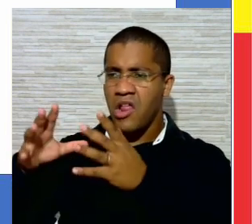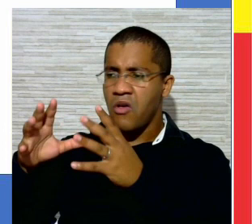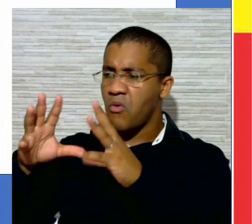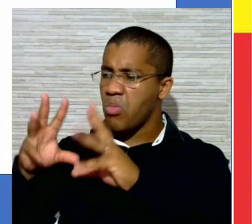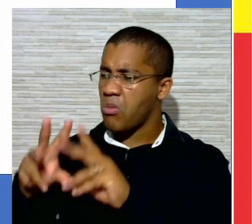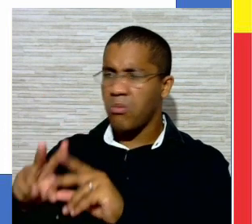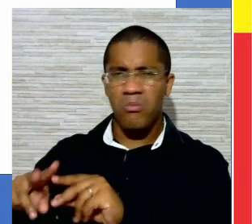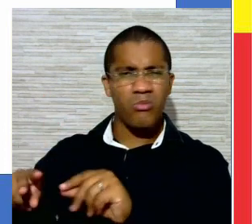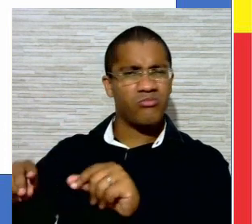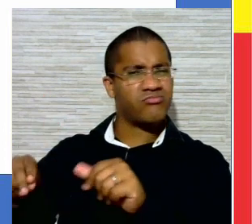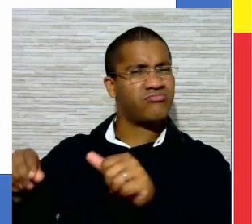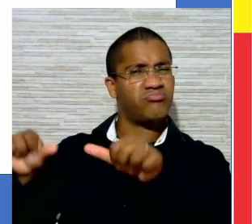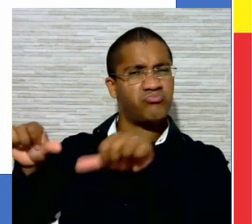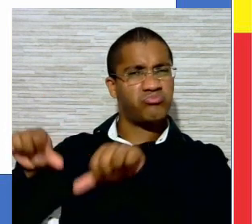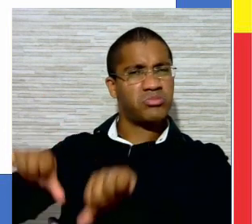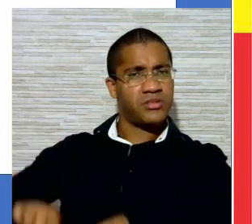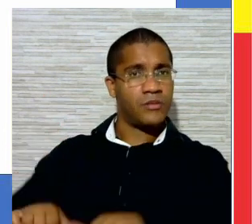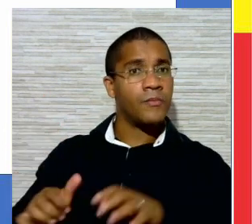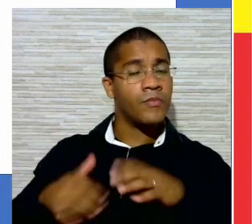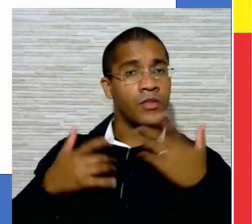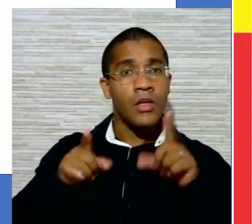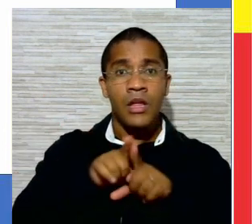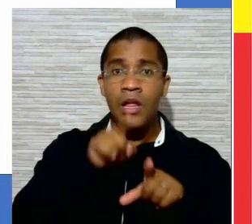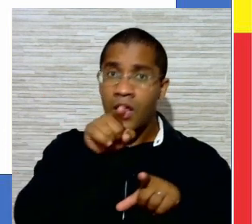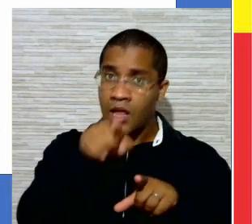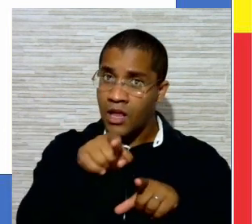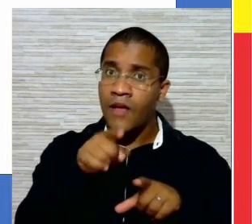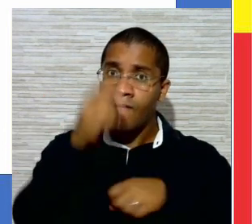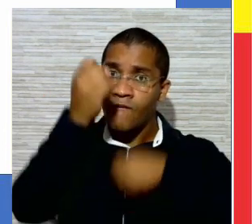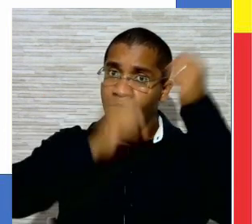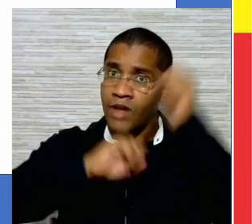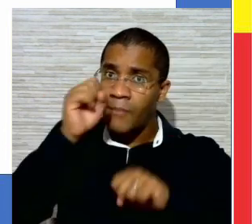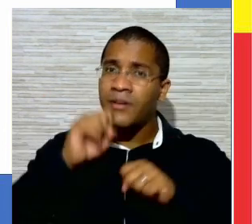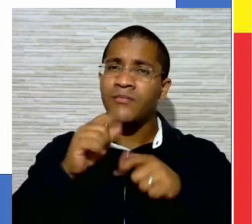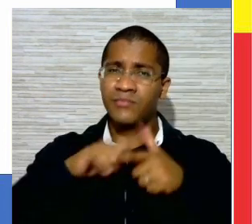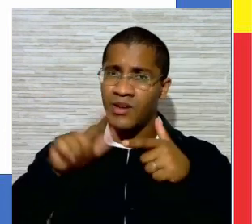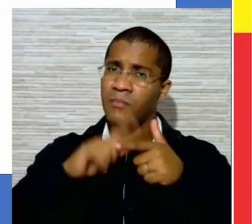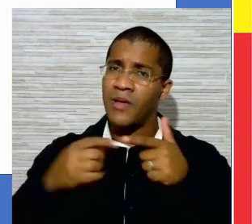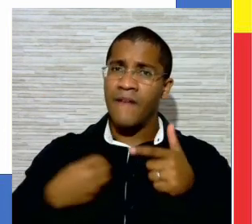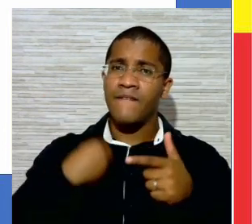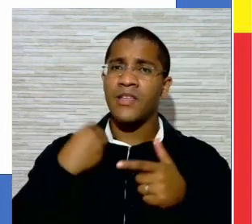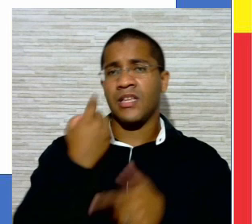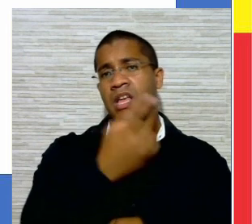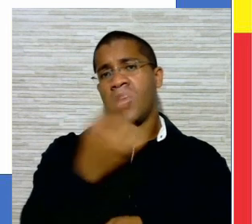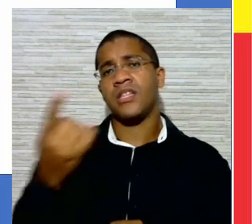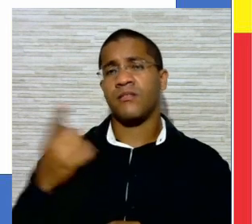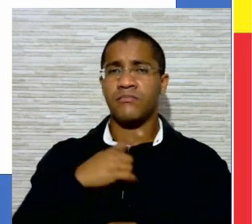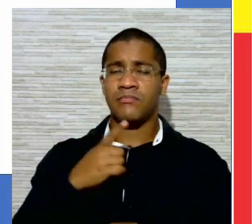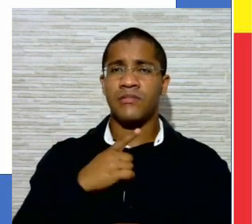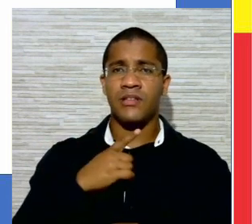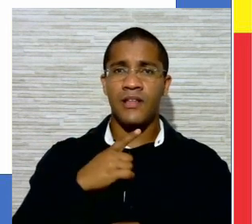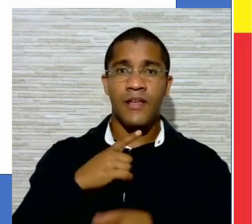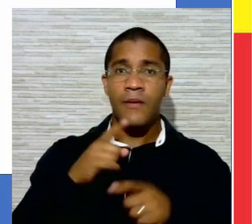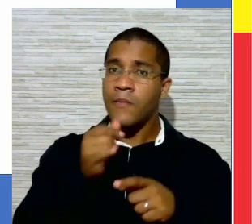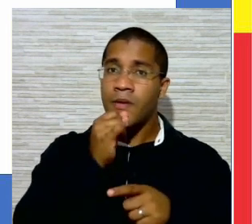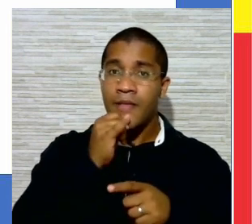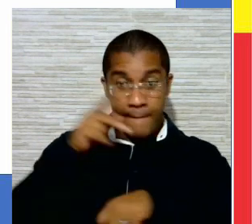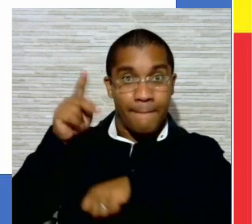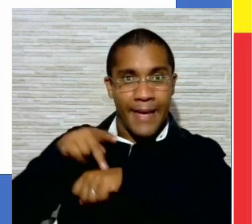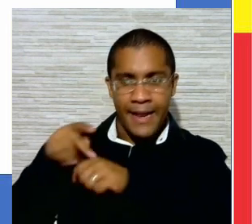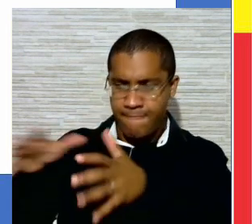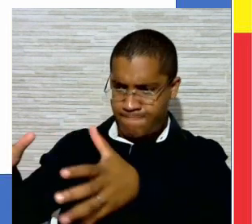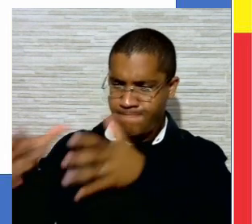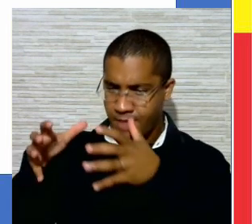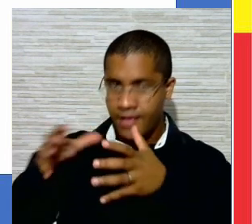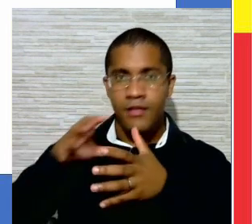tá? Tudo isso faz com que essa indústria também prejudique as nossas vidas, né? Para a fabricação de cimento, né, para triturar